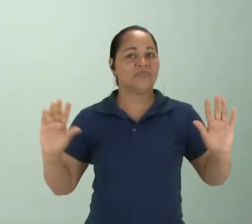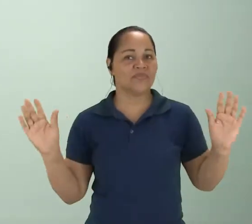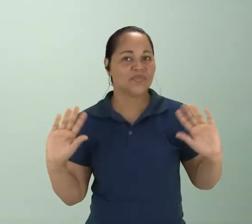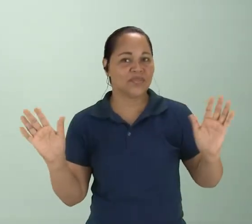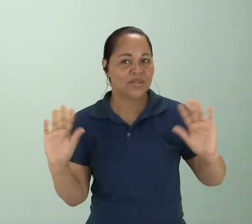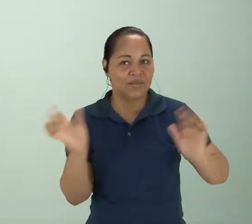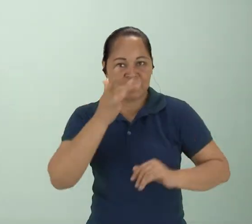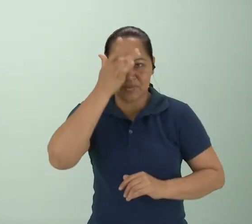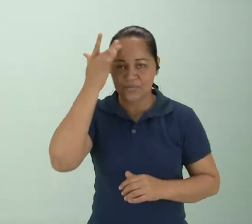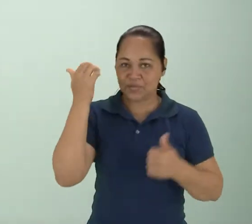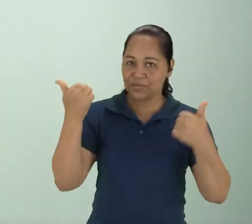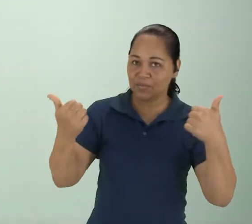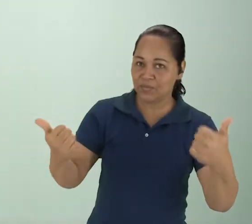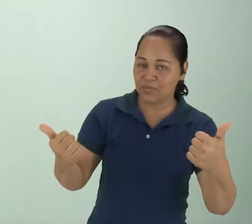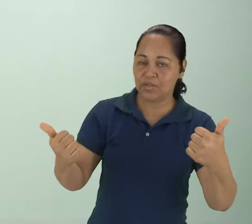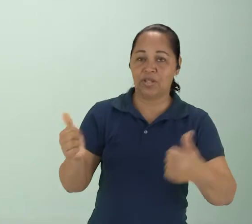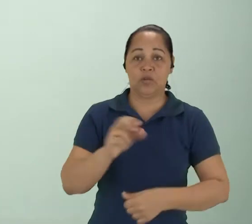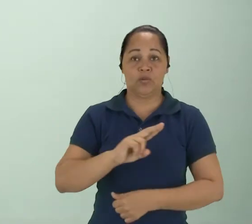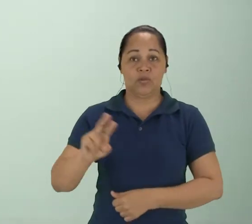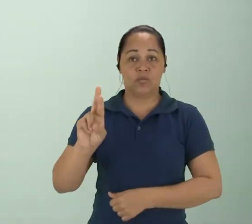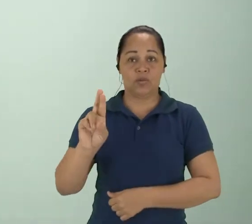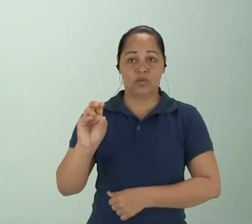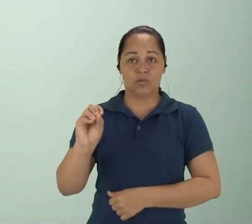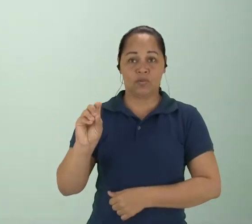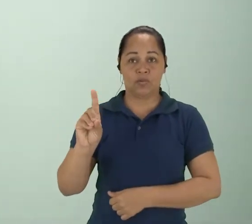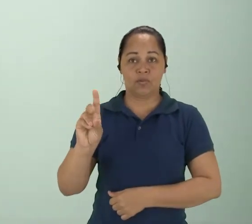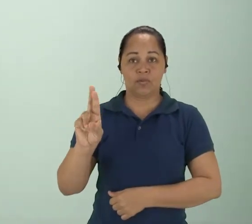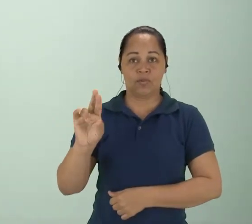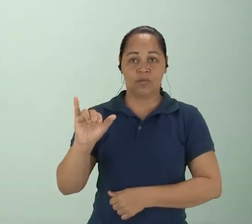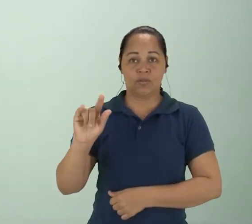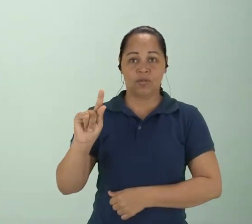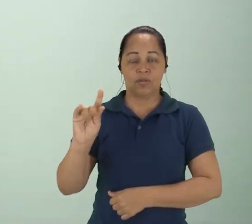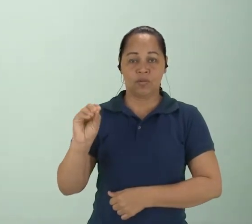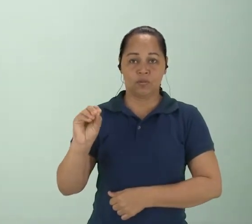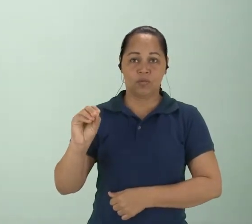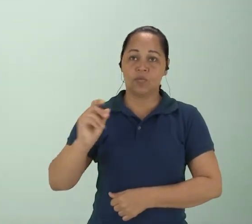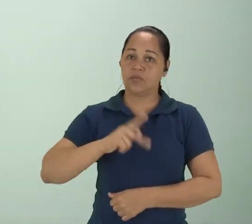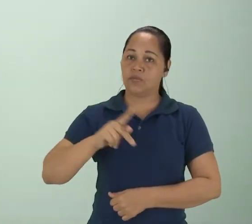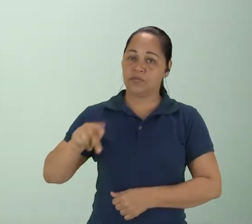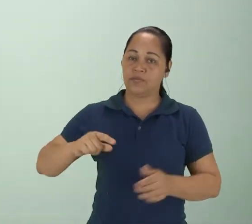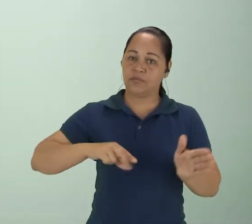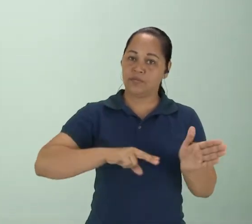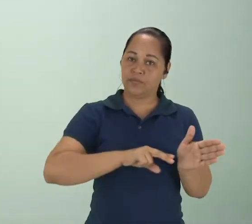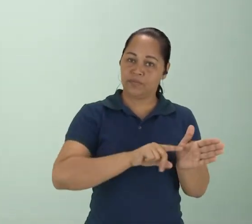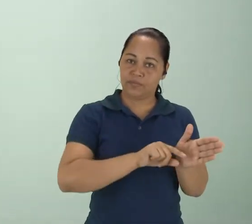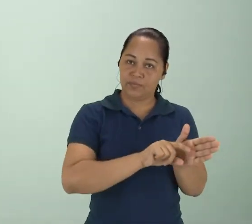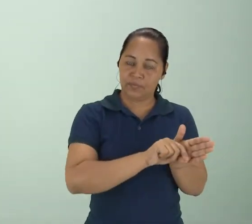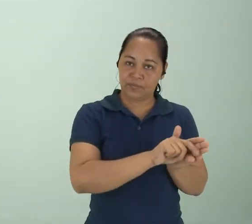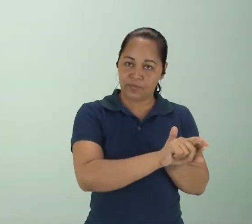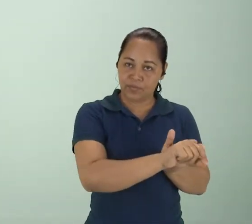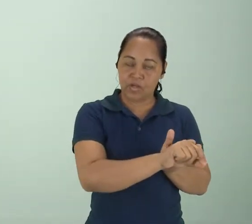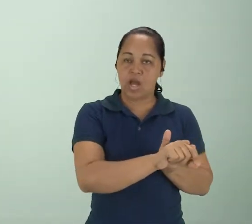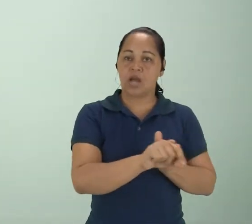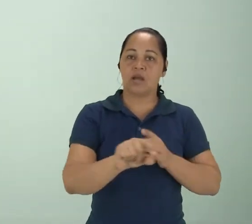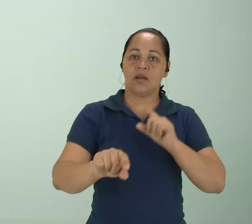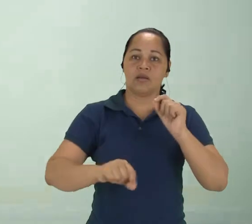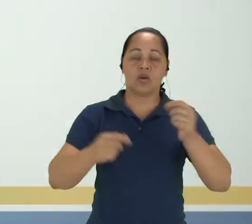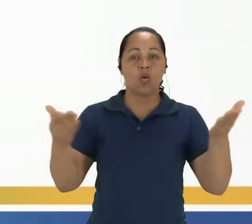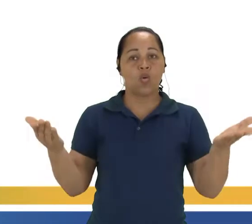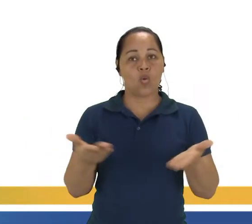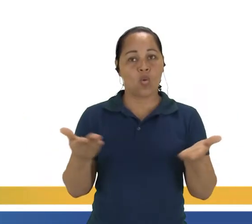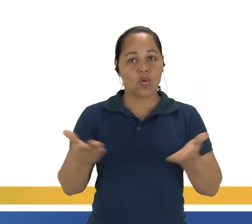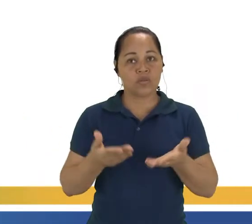Olá, gente, tudo bem? Eu sou o Rodrigo, professor de Biologia, e na aula de hoje a gente vai falar um assunto muito legal, que é divisão celular,